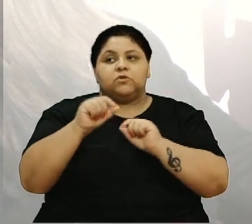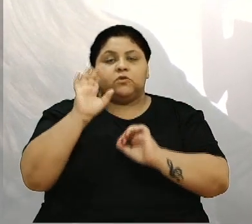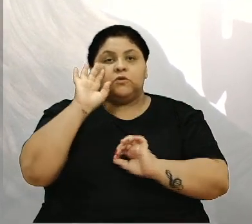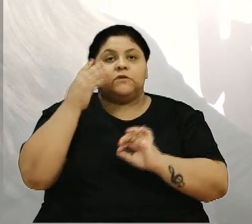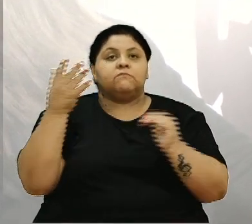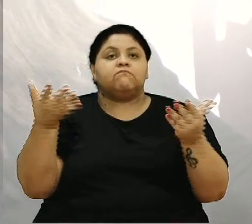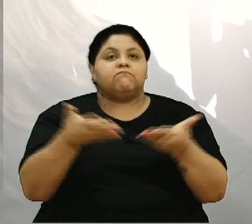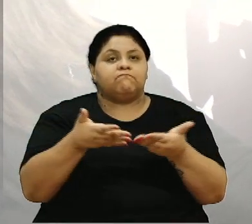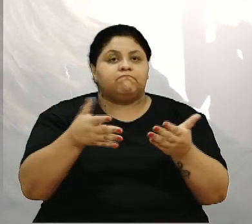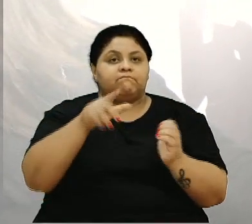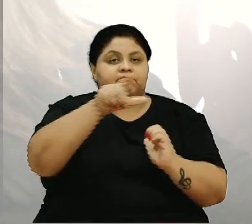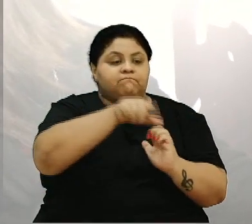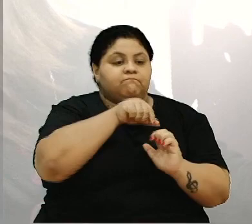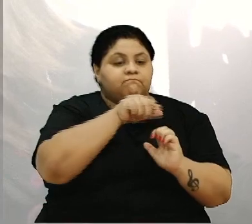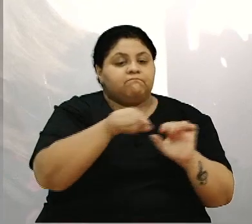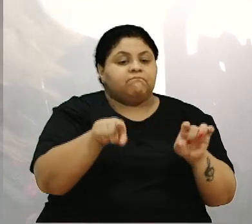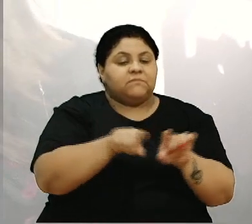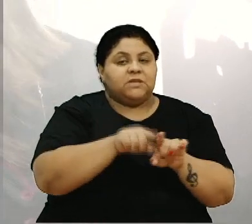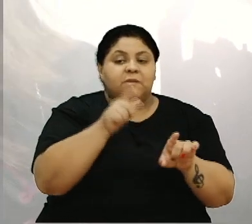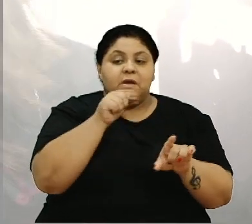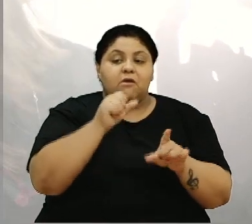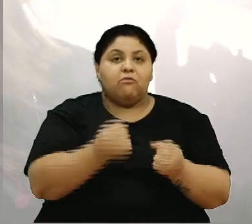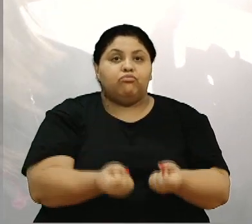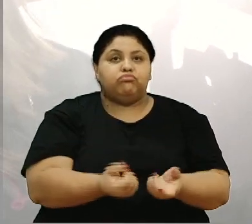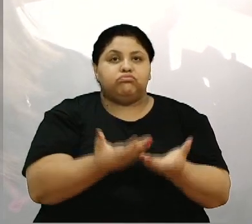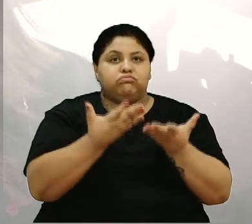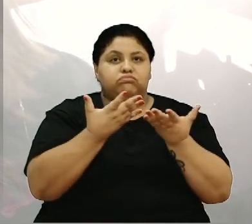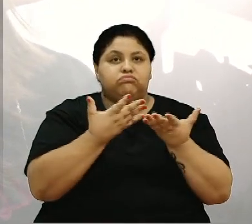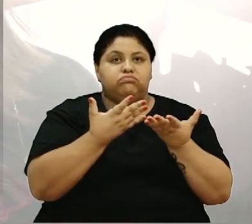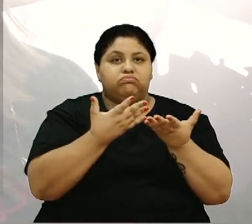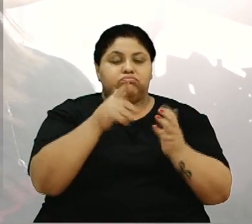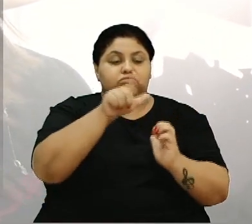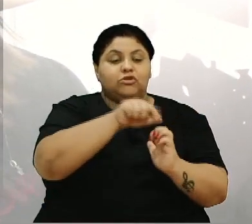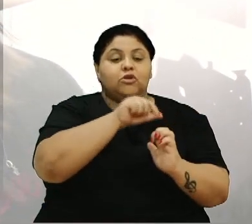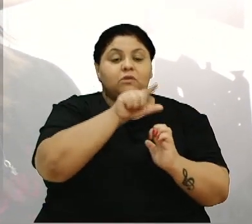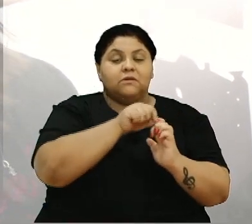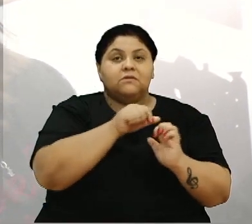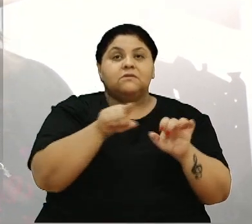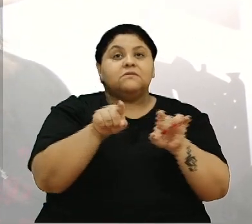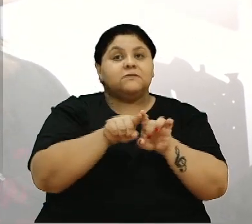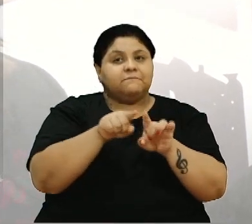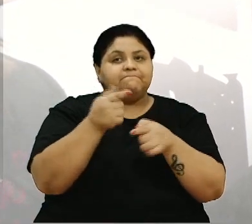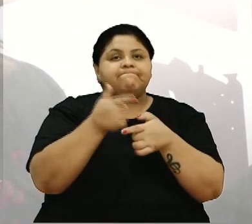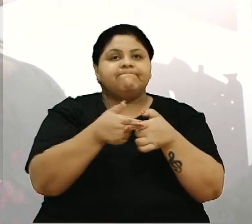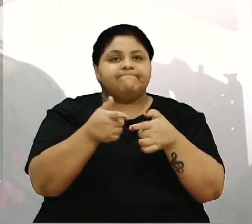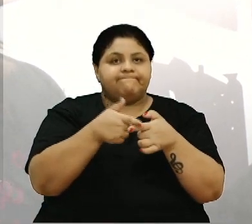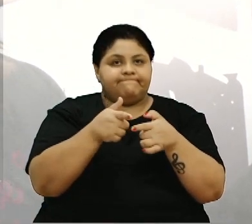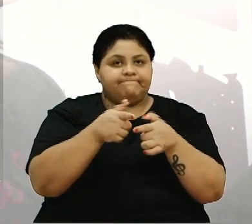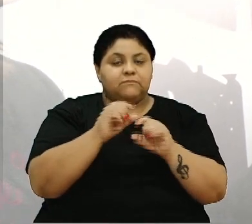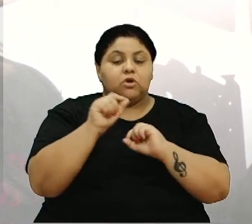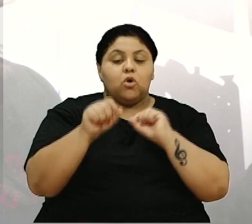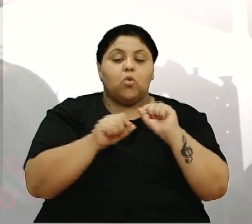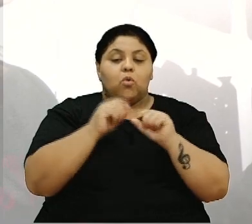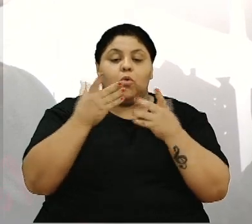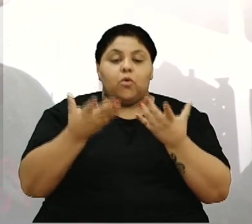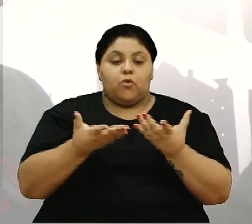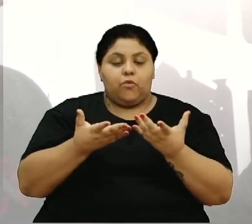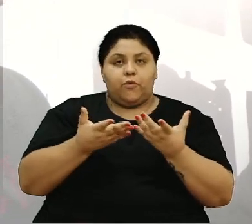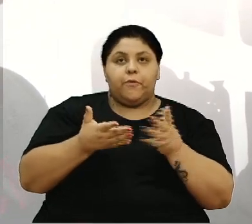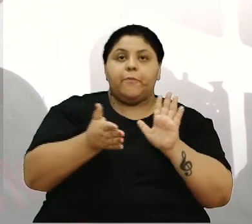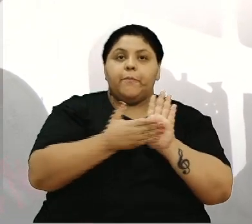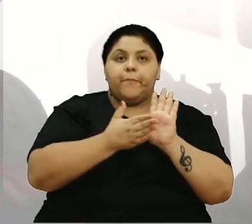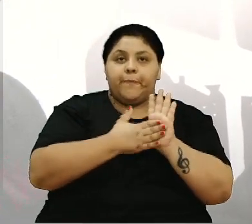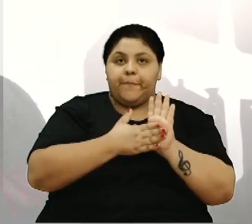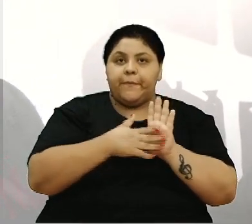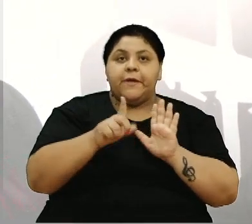agora? As empresas também estão alagadas, né? Os empresários também estão nessa situação. Então, o que a gente está propondo?